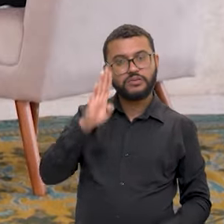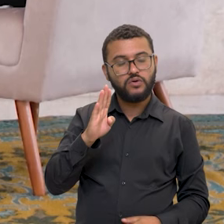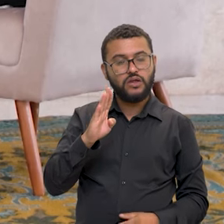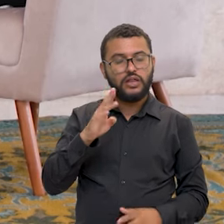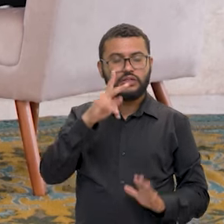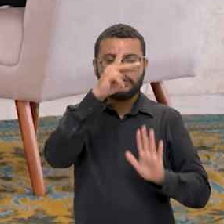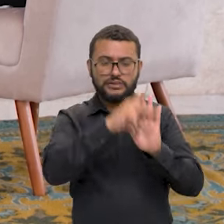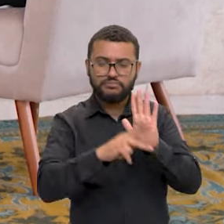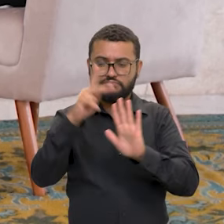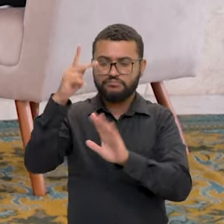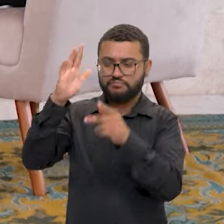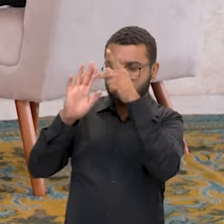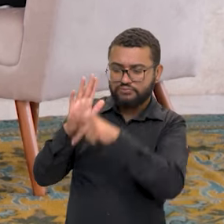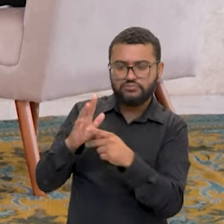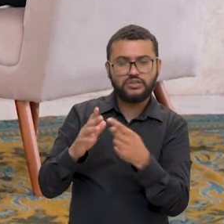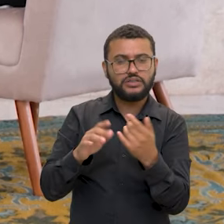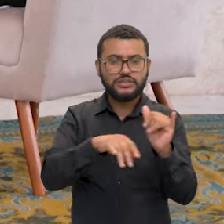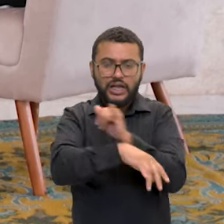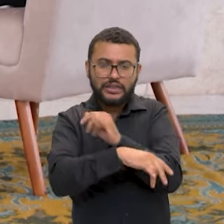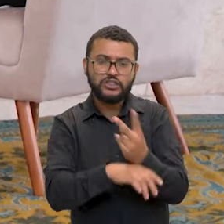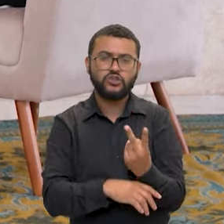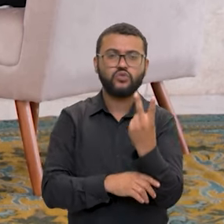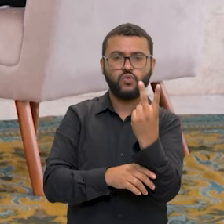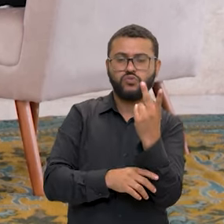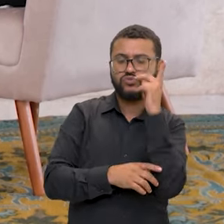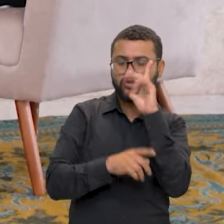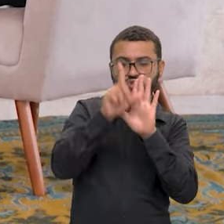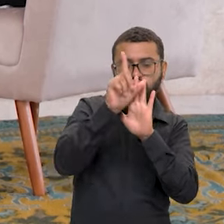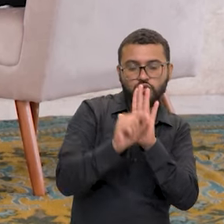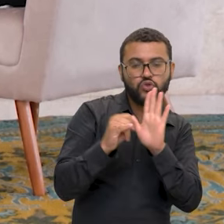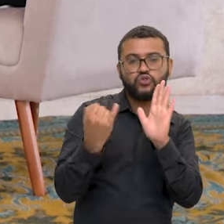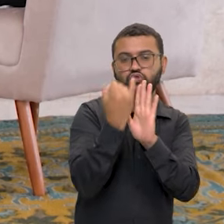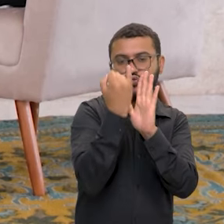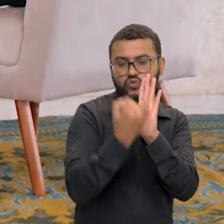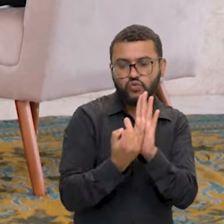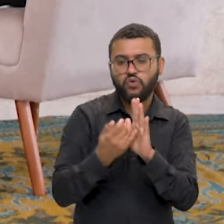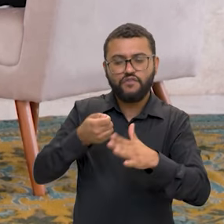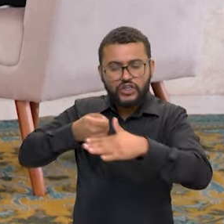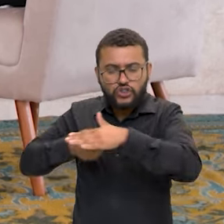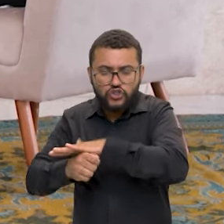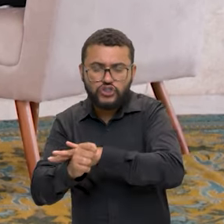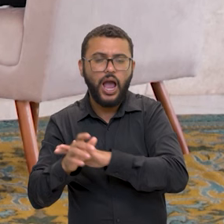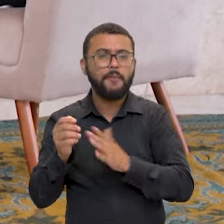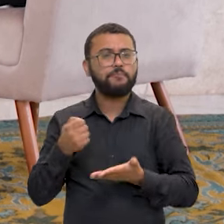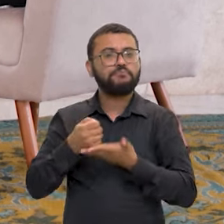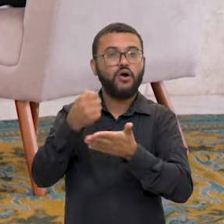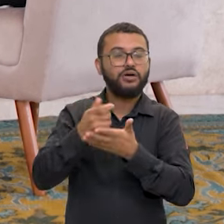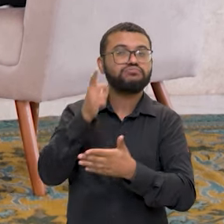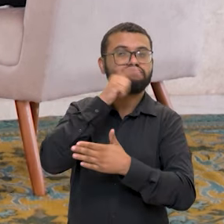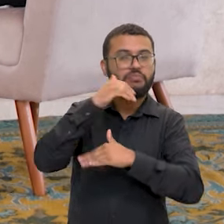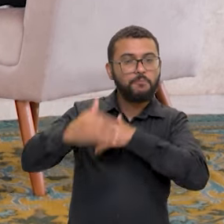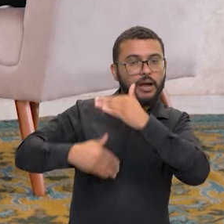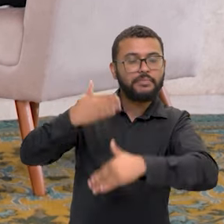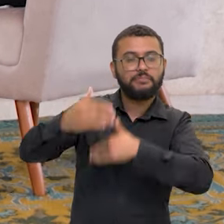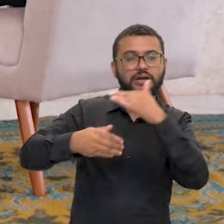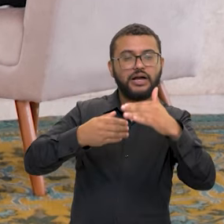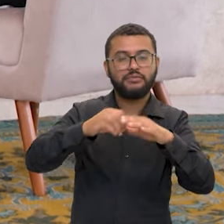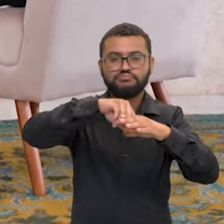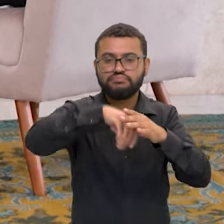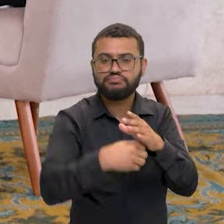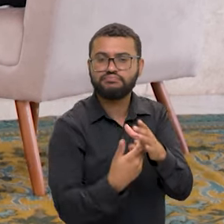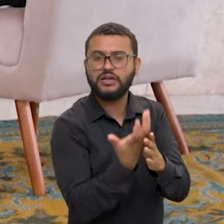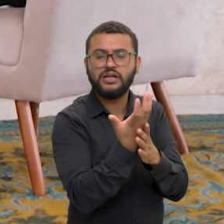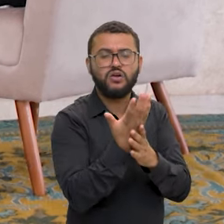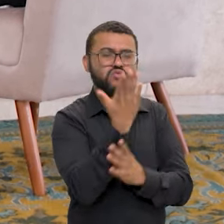custeio e redução de juros para o investimento, a gente pretende conseguir alavancar a produção dos alimentos saudáveis e, com isso, diminuir